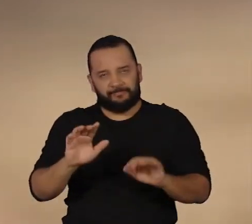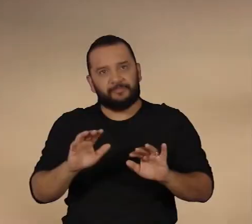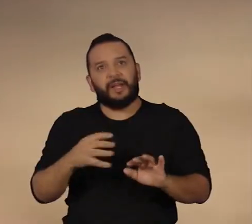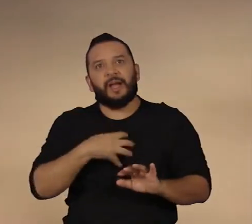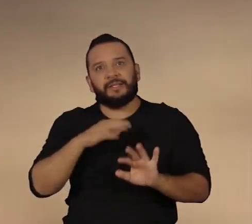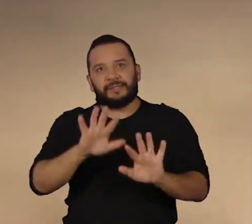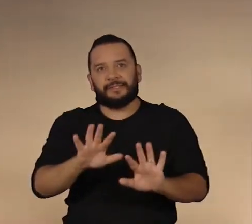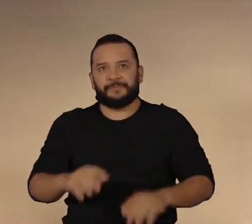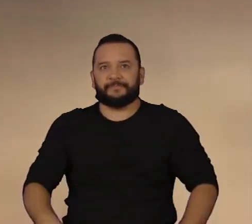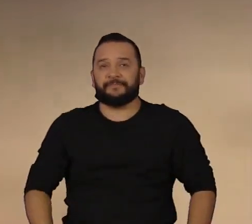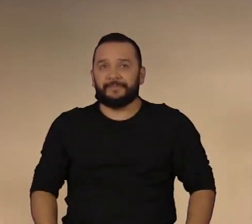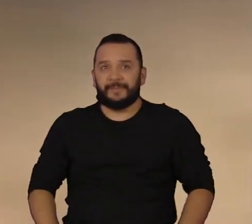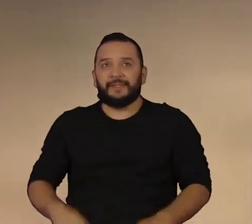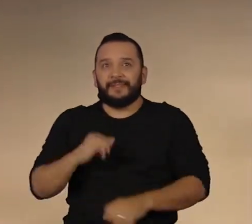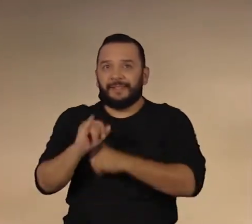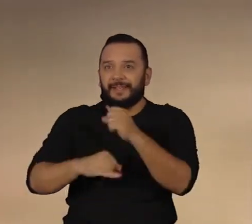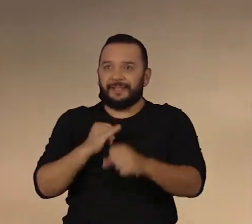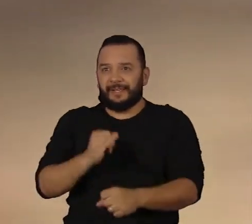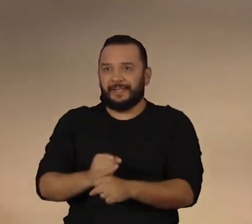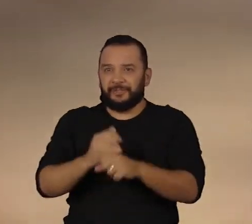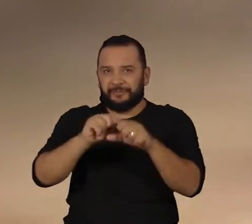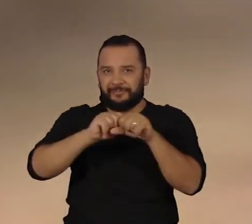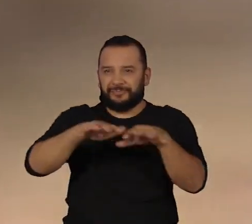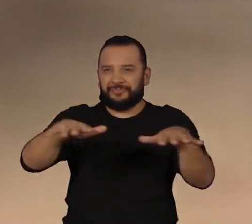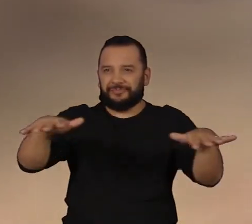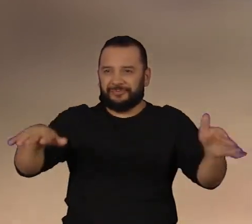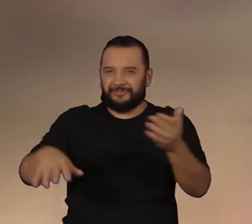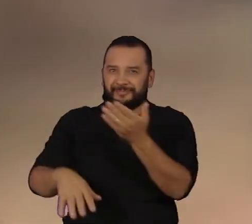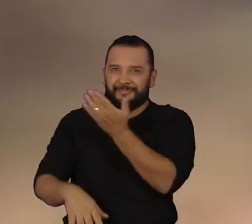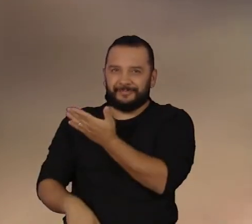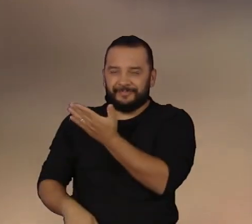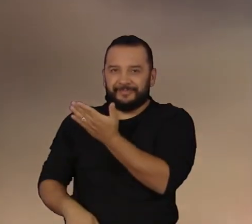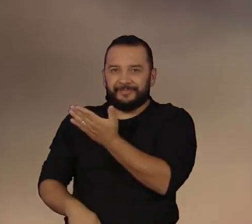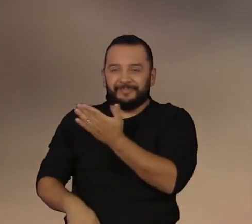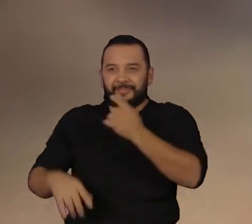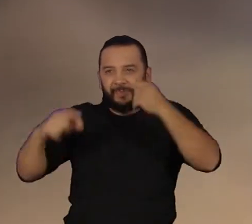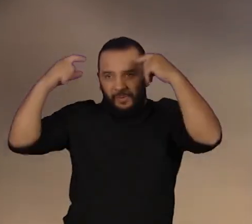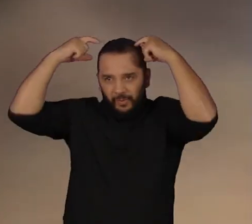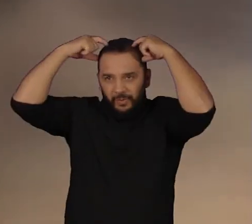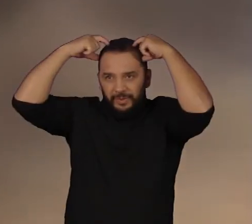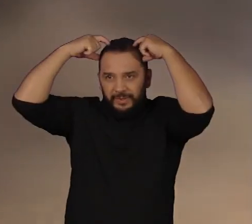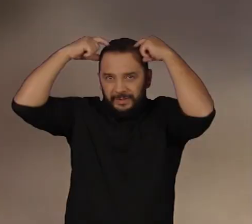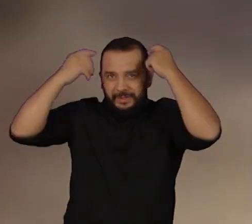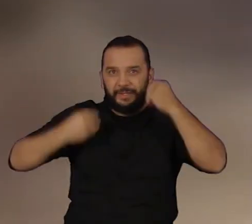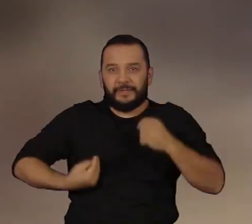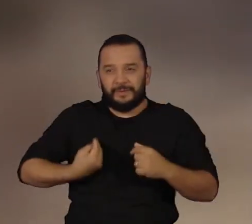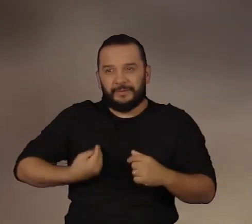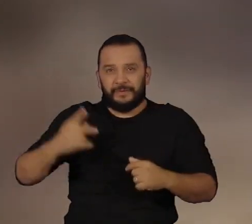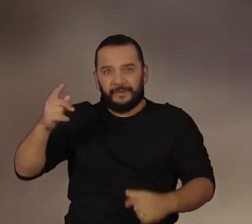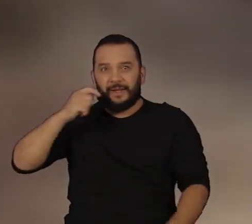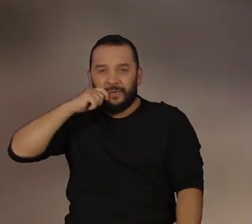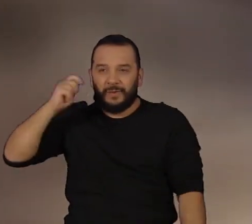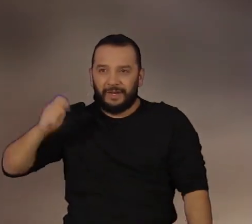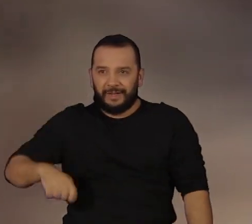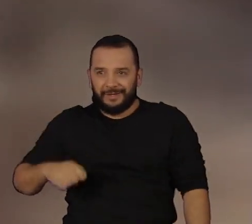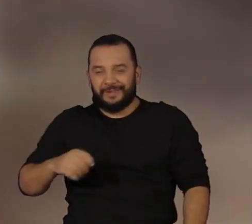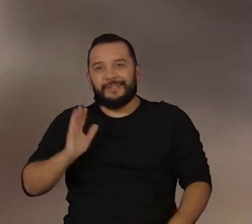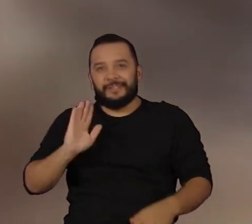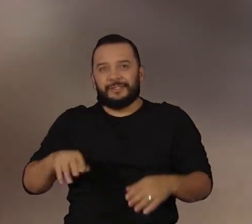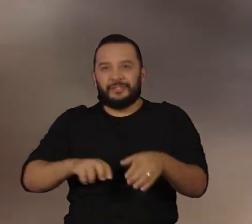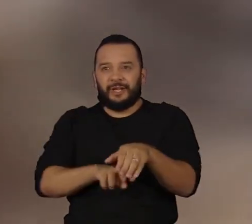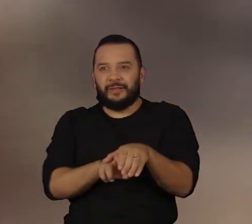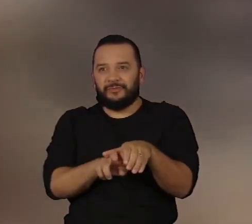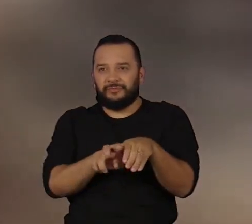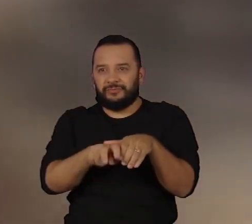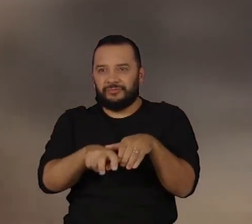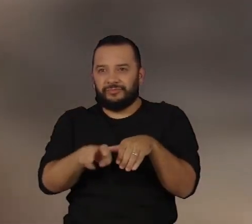os internautas. O vídeo que fez sucesso mostra uma ursa que vive em um abrigo na Ucrânia saindo da toca,